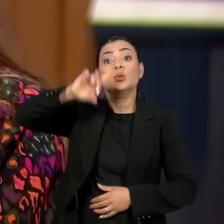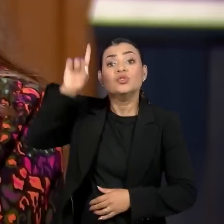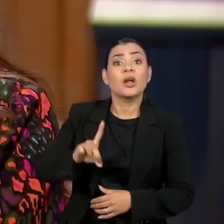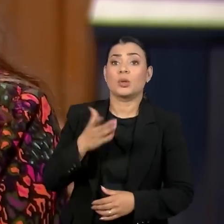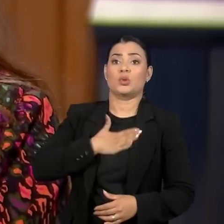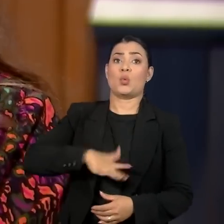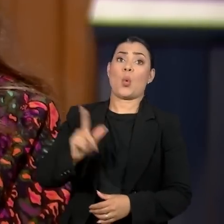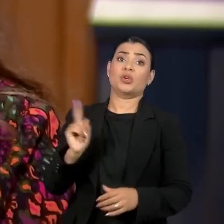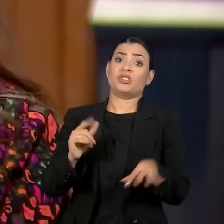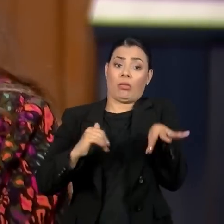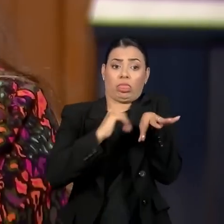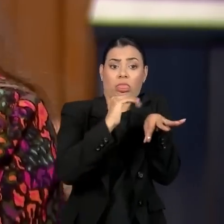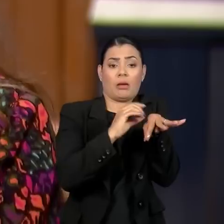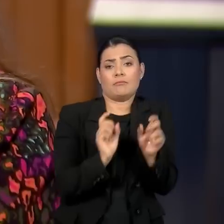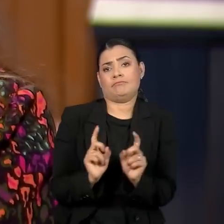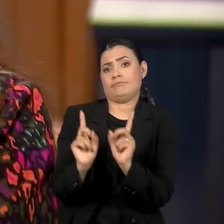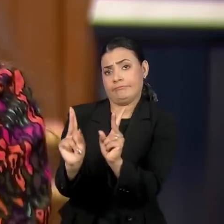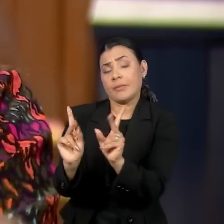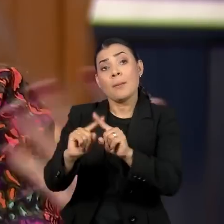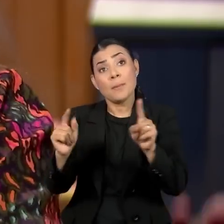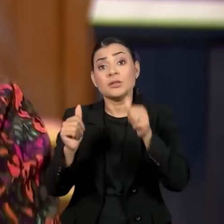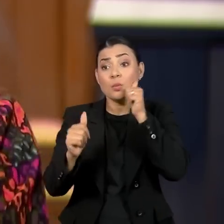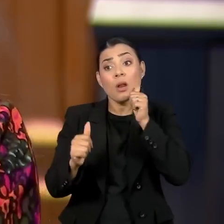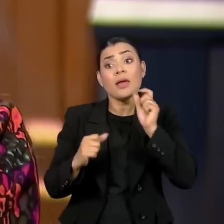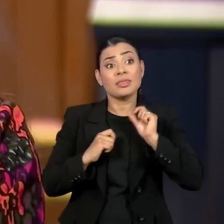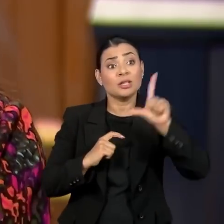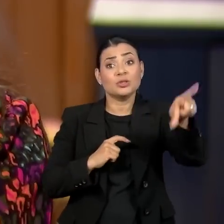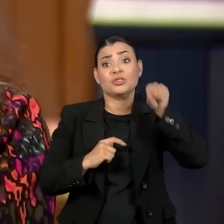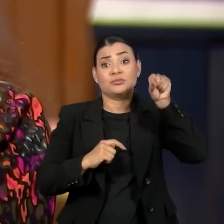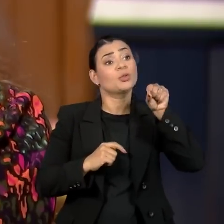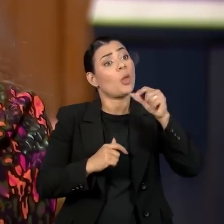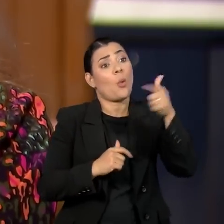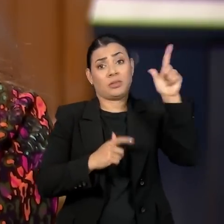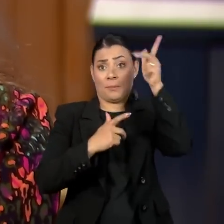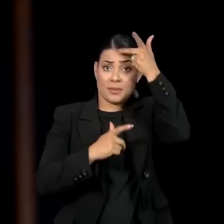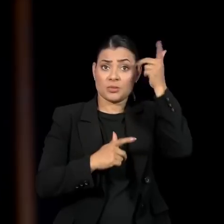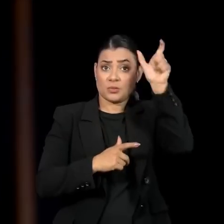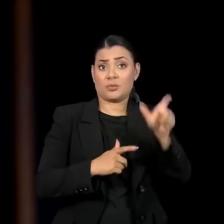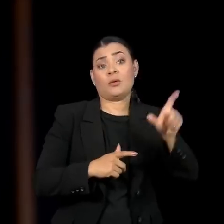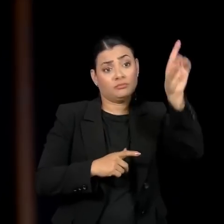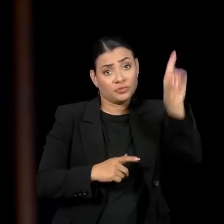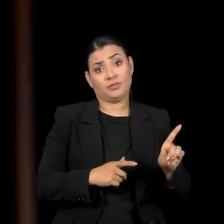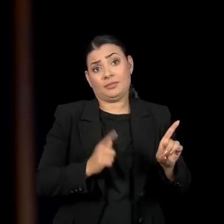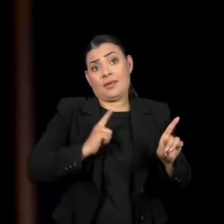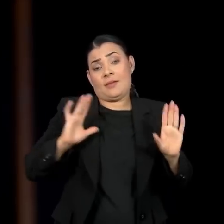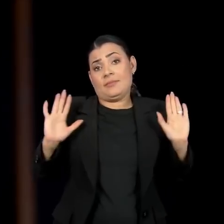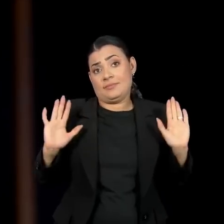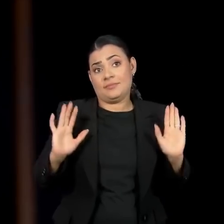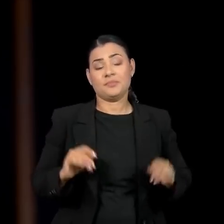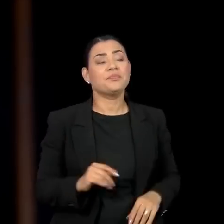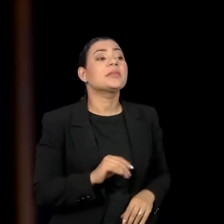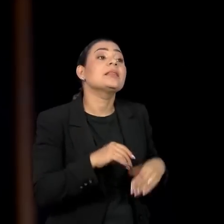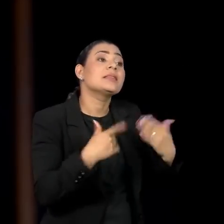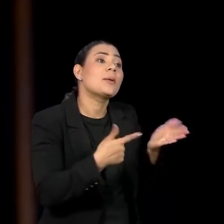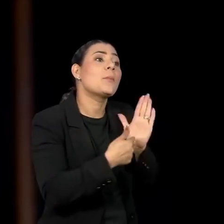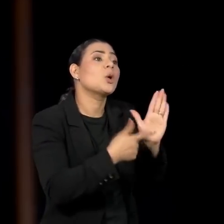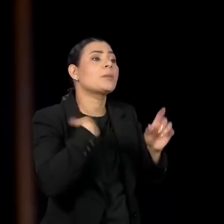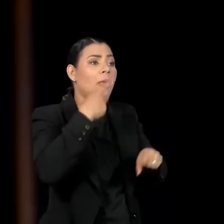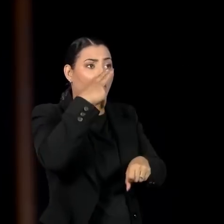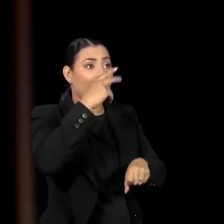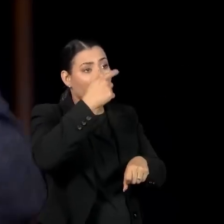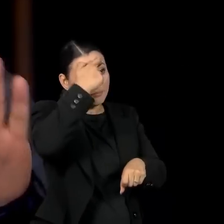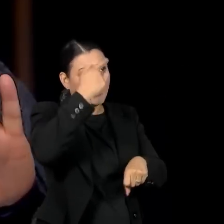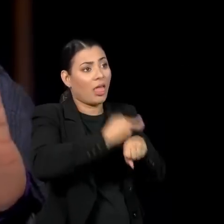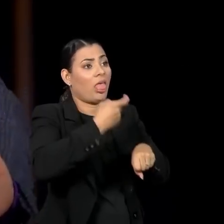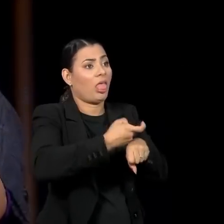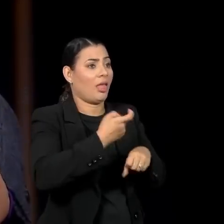não gostar, né? Mas ela também tem o direito de procurar alguém que goste. Claro, e para mim revela sobre ignorância, né?